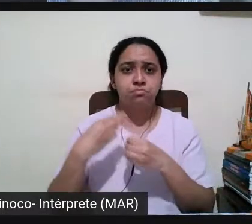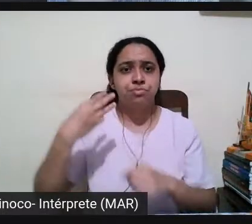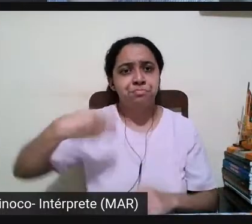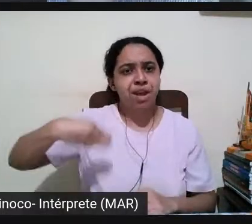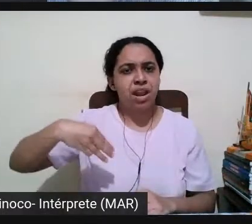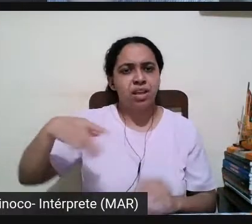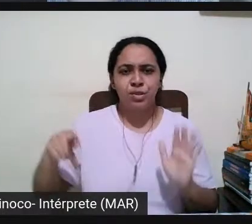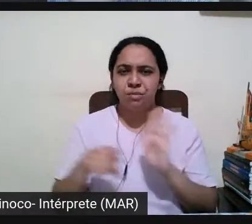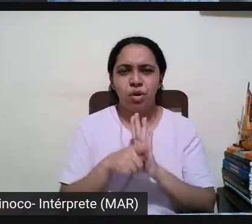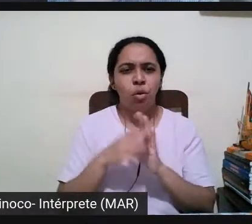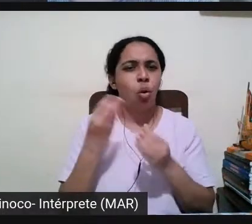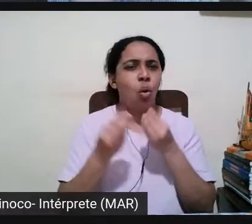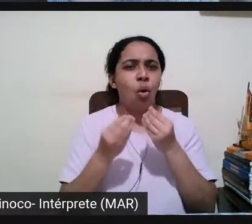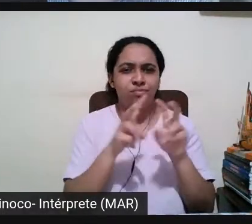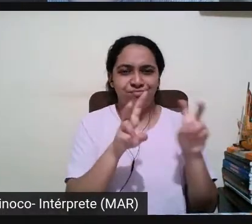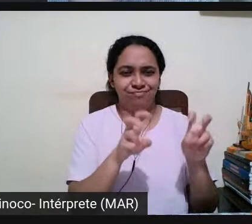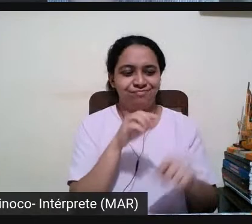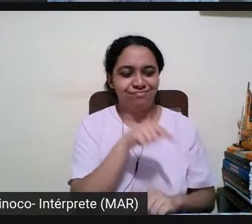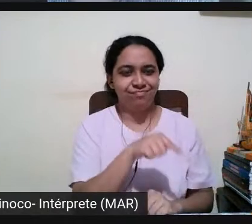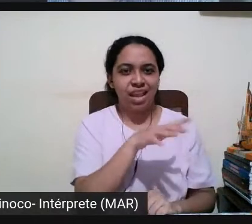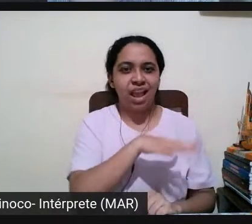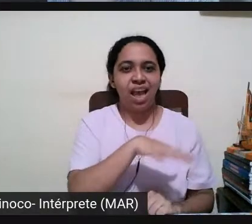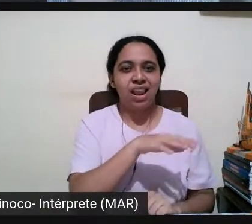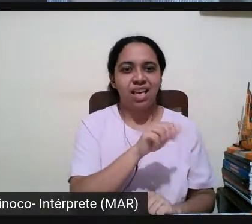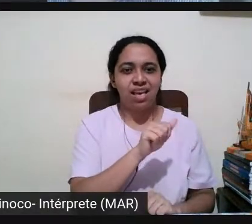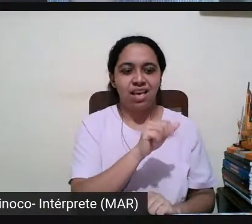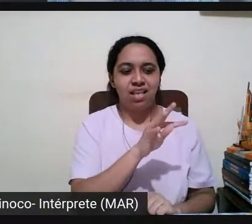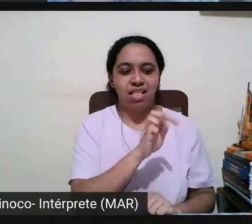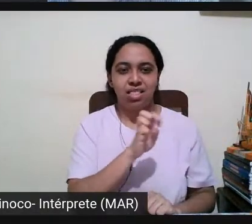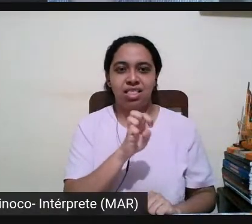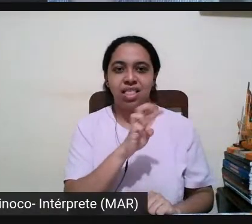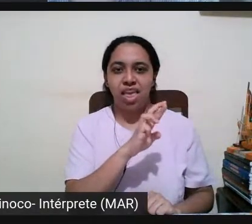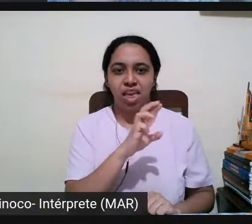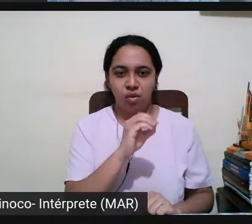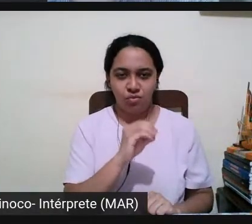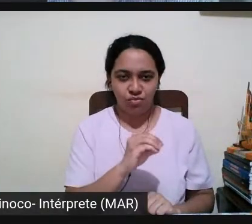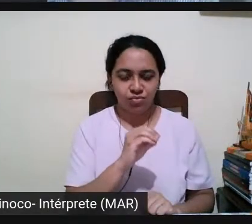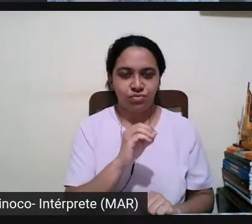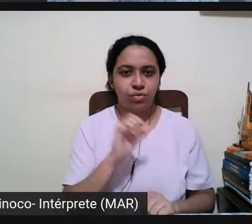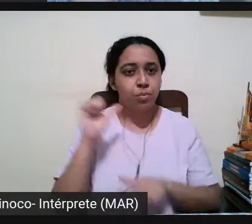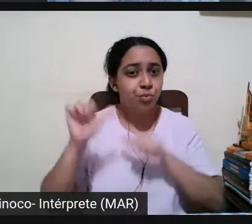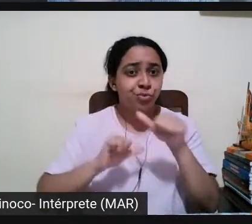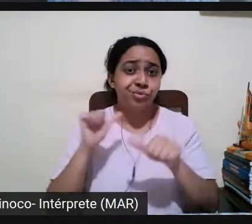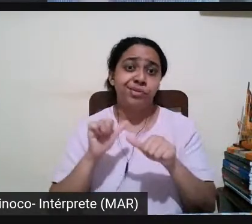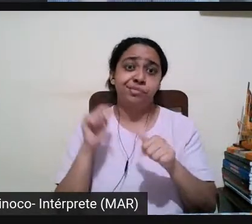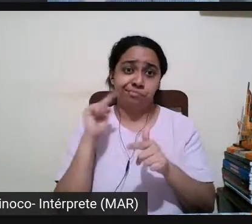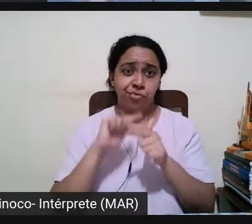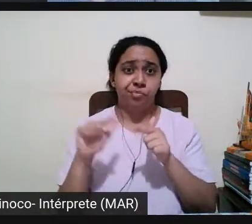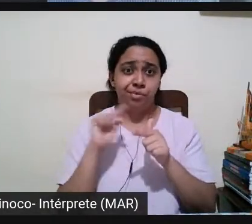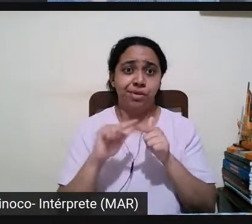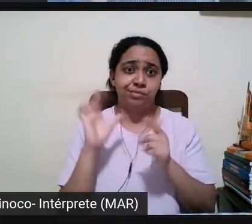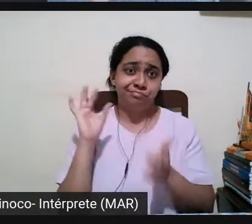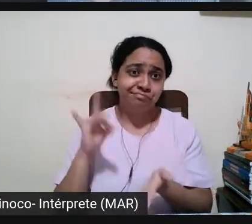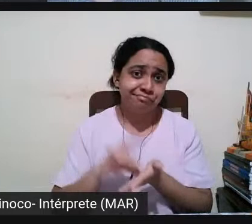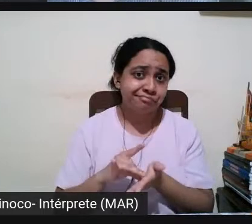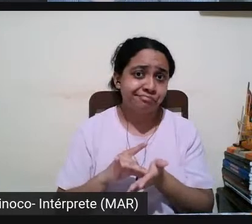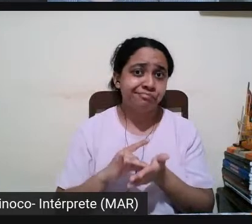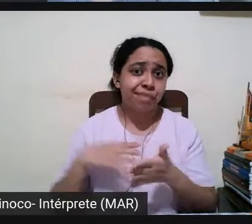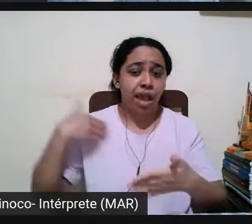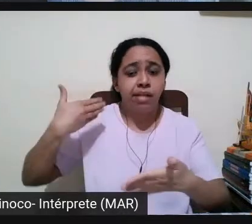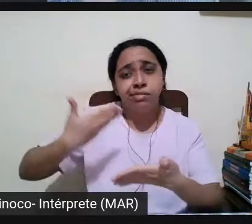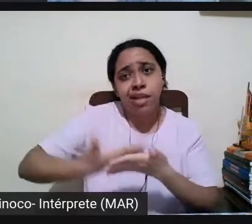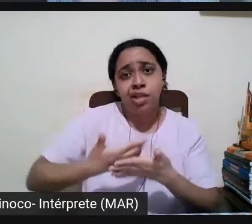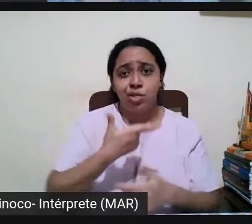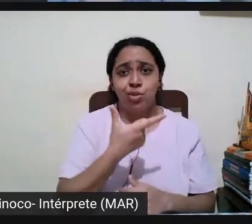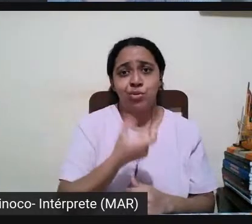a esses aterros sanitários nem o que pode ser feito para mudar essa realidade até a em